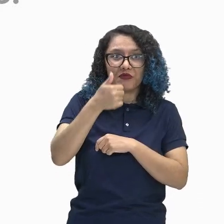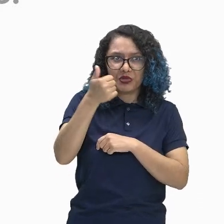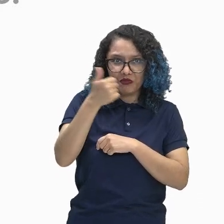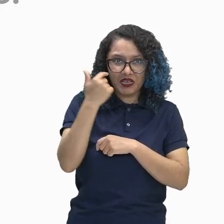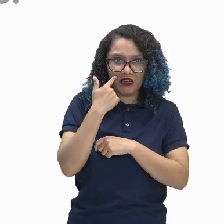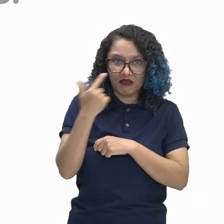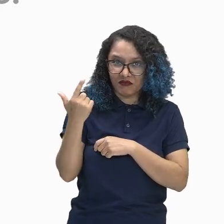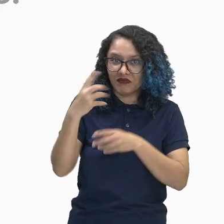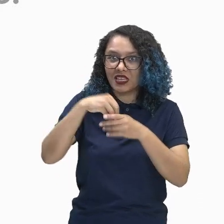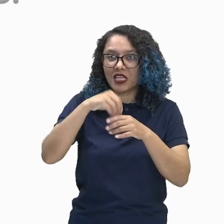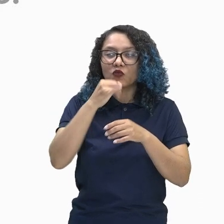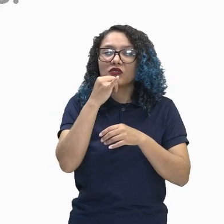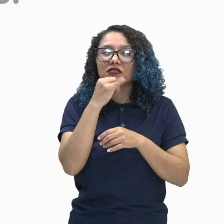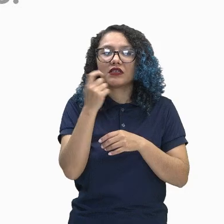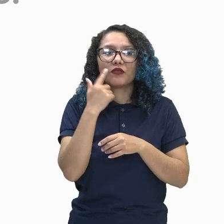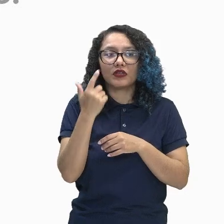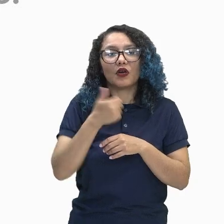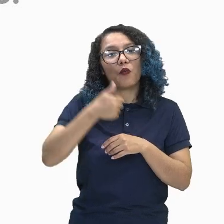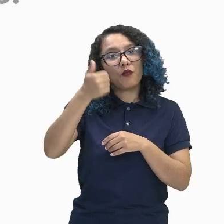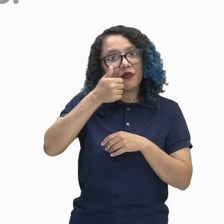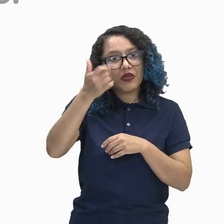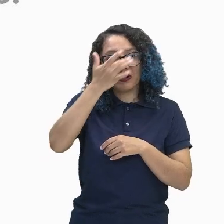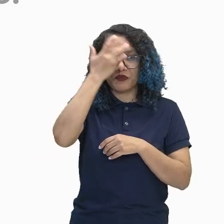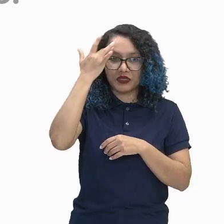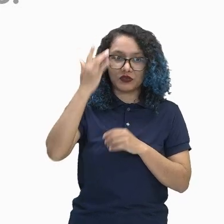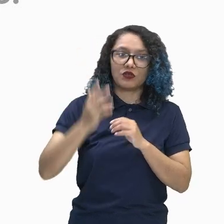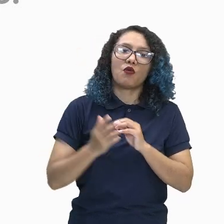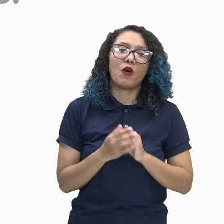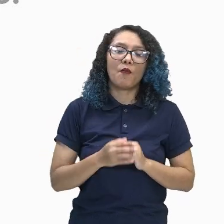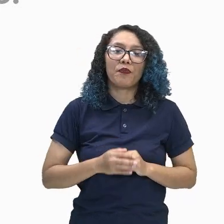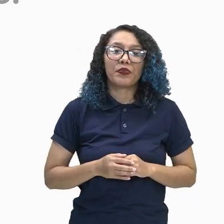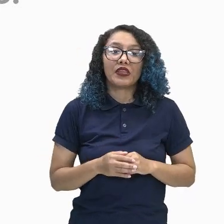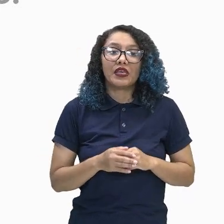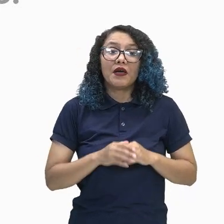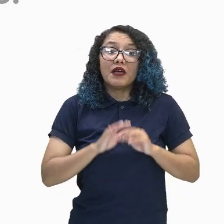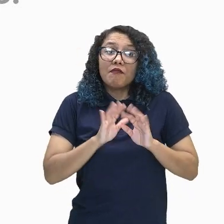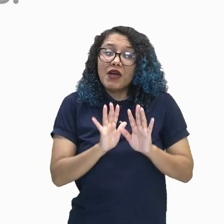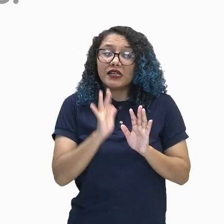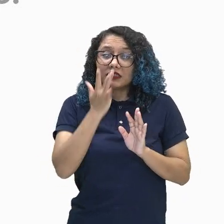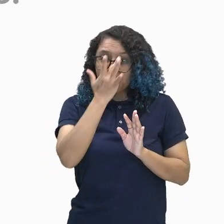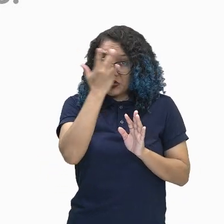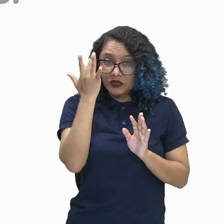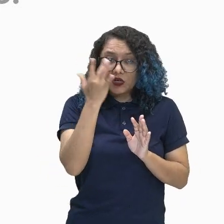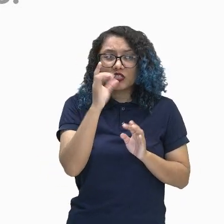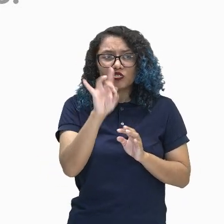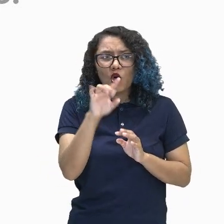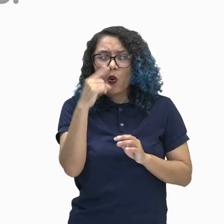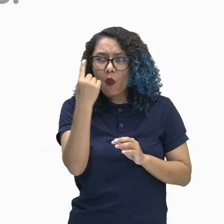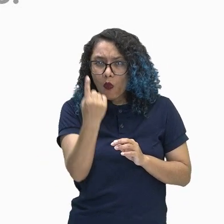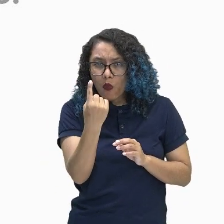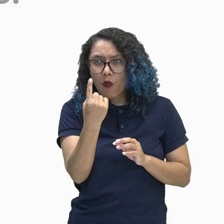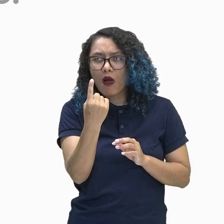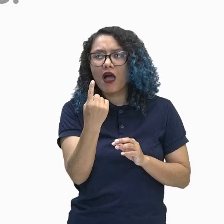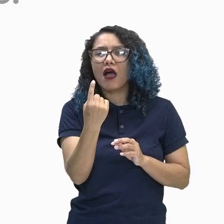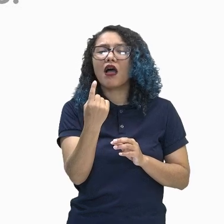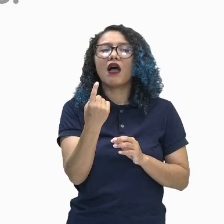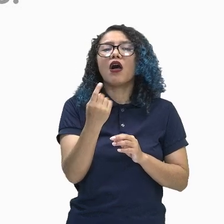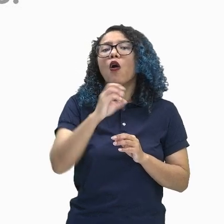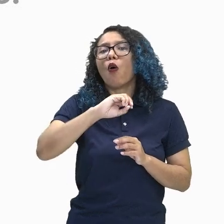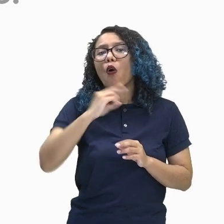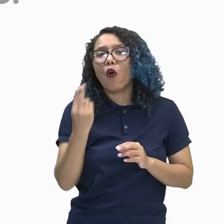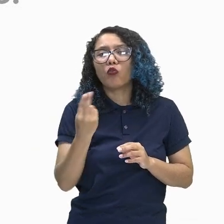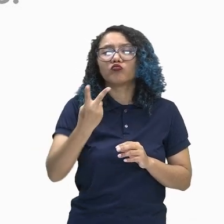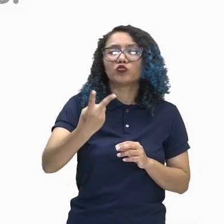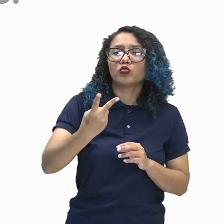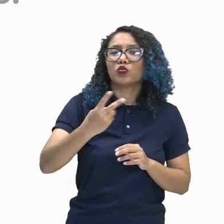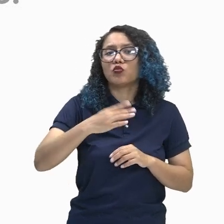o sujeito corresponde à primeira pessoa e essa pessoa aí é apenas uma pessoa que está falando ou 2 ou